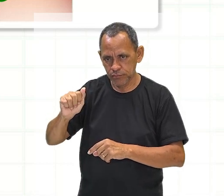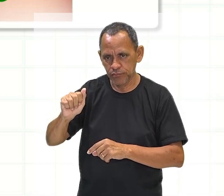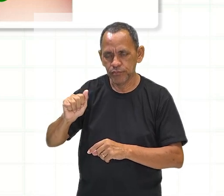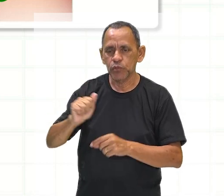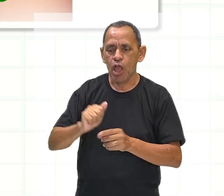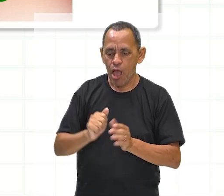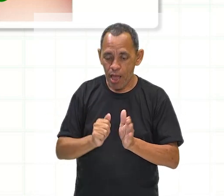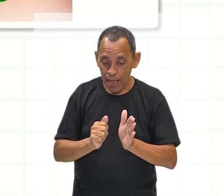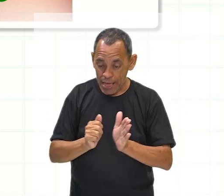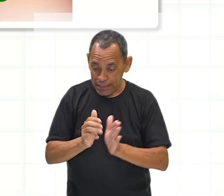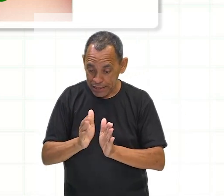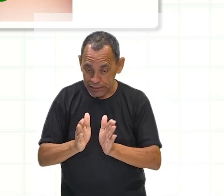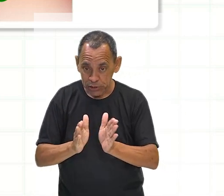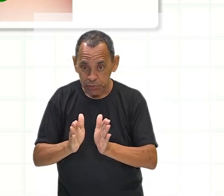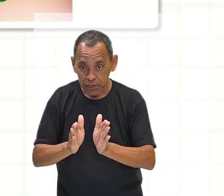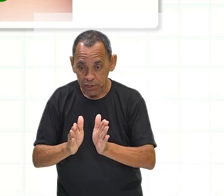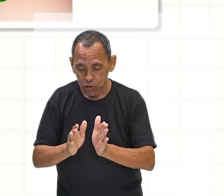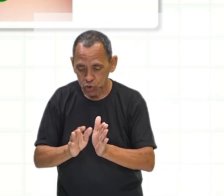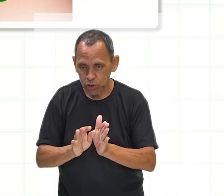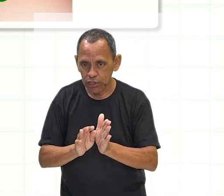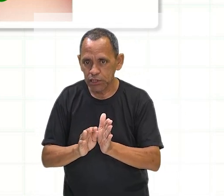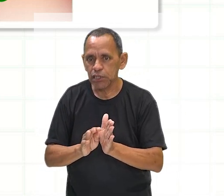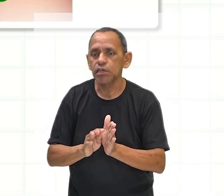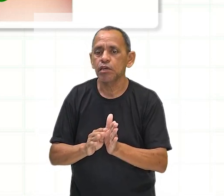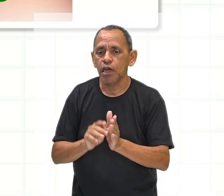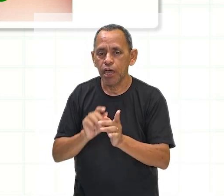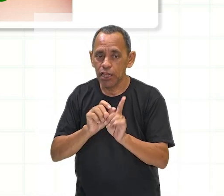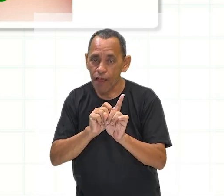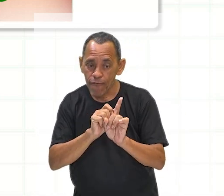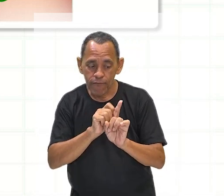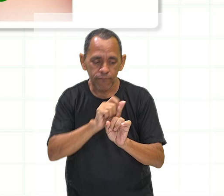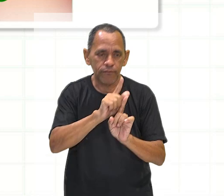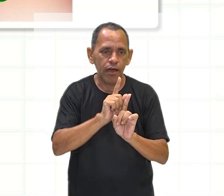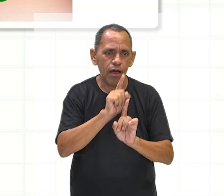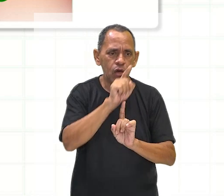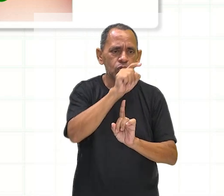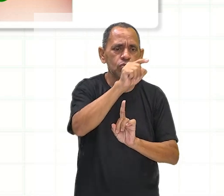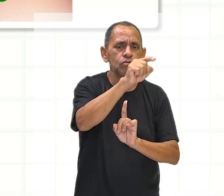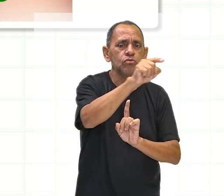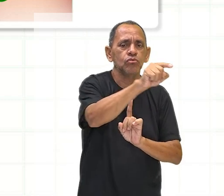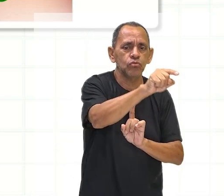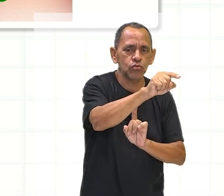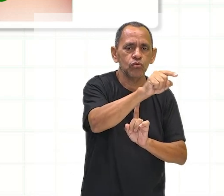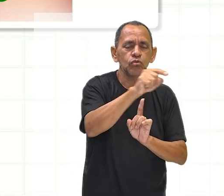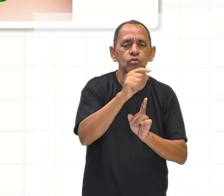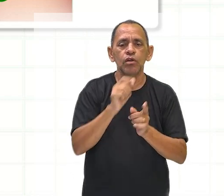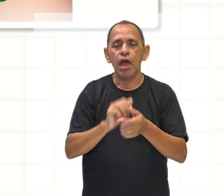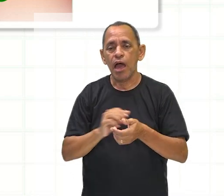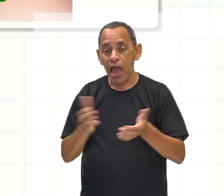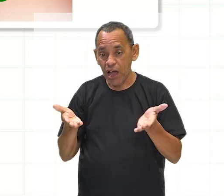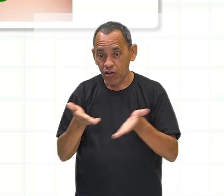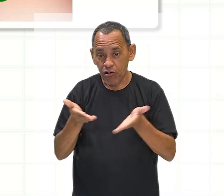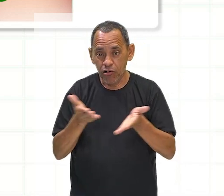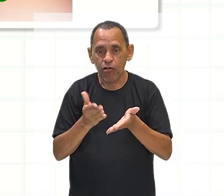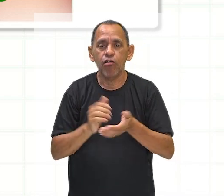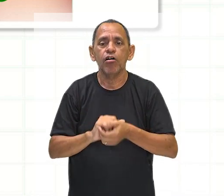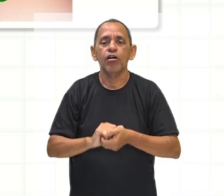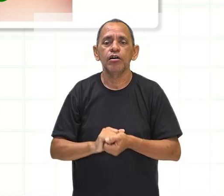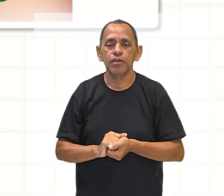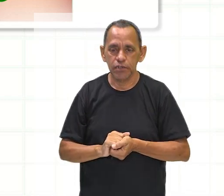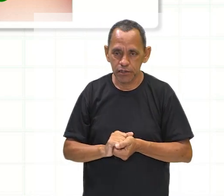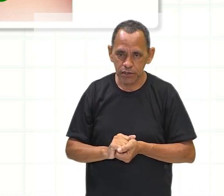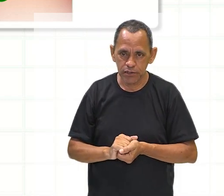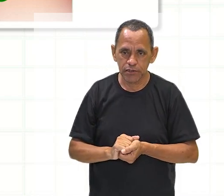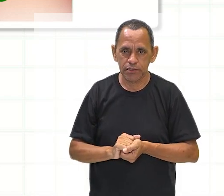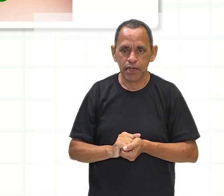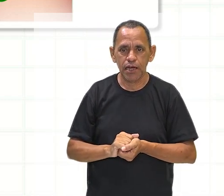a ejaculação, certo? Então, nisso a gente está observando ali que os dutos deferentes, eles têm justamente essa função de fazer aí